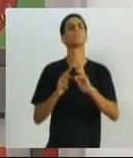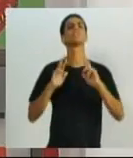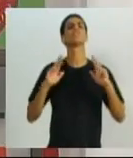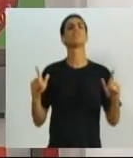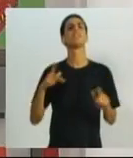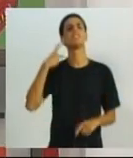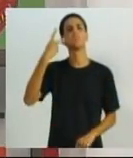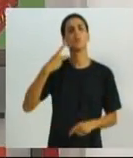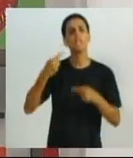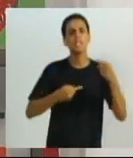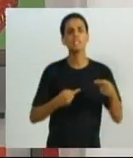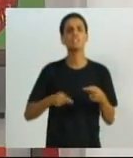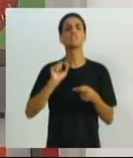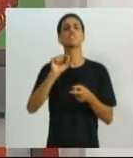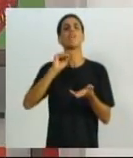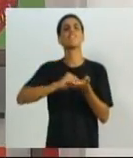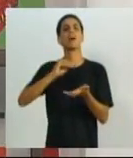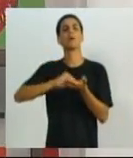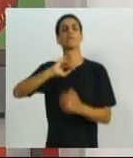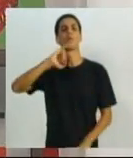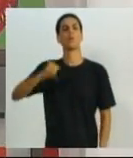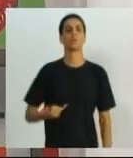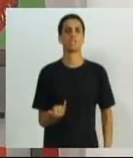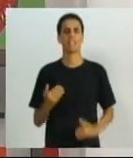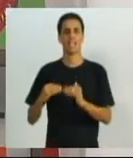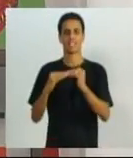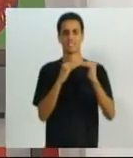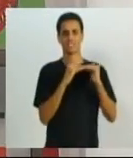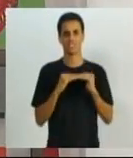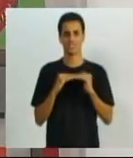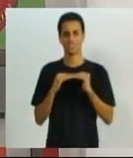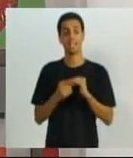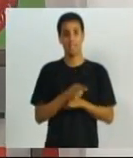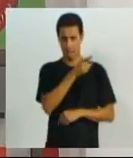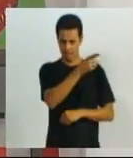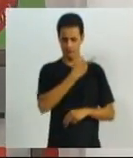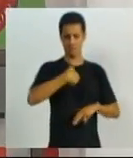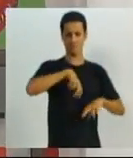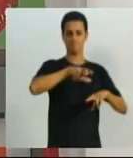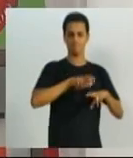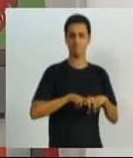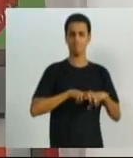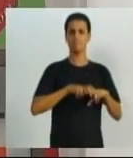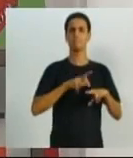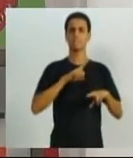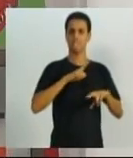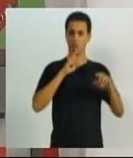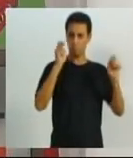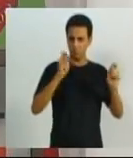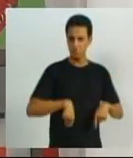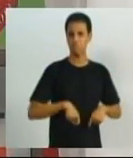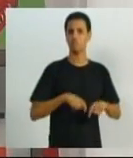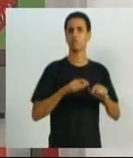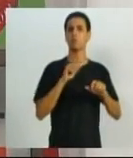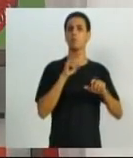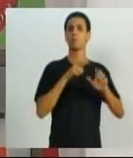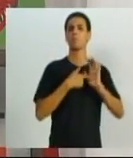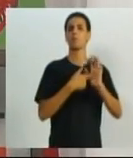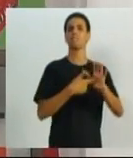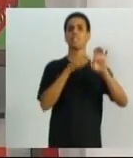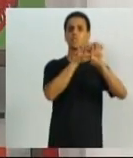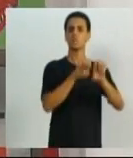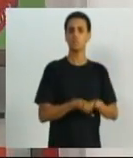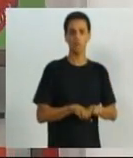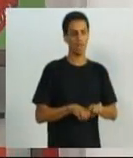só a falta de oportunidade. Aquele que sentou na cadeira e tem a oportunidade de usar a estrutura, é um salve-se quem